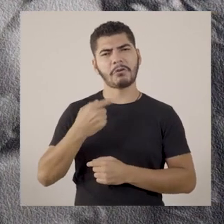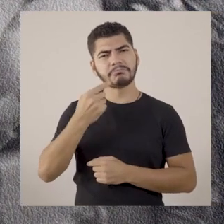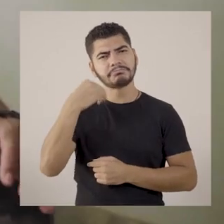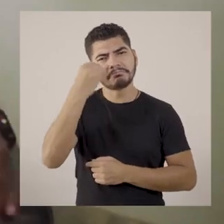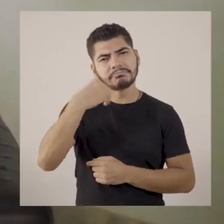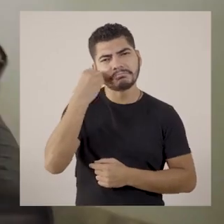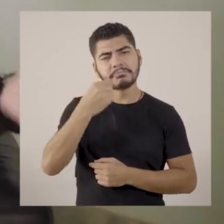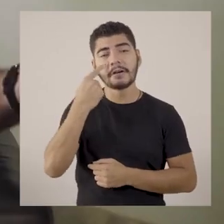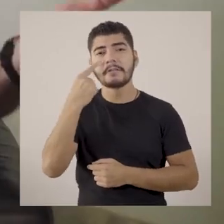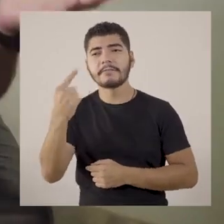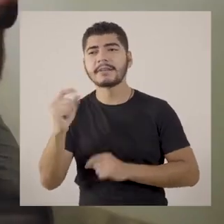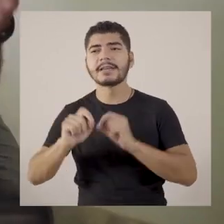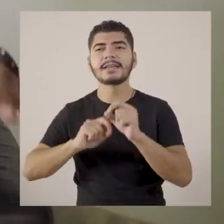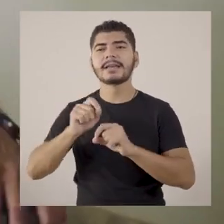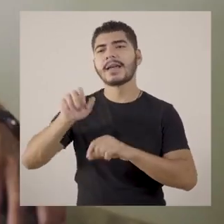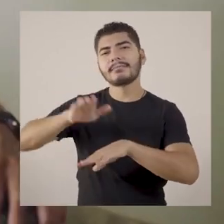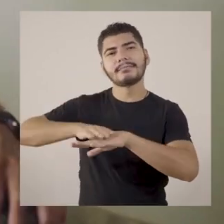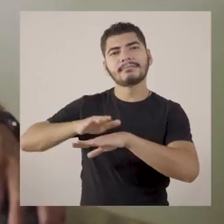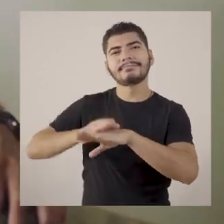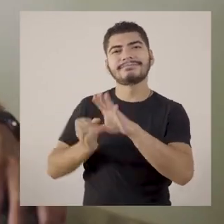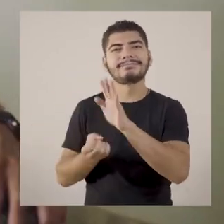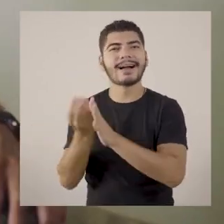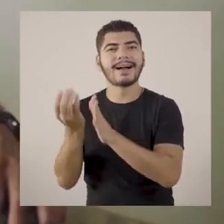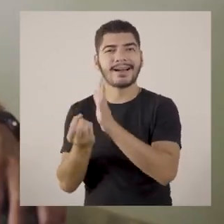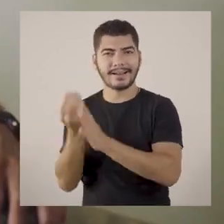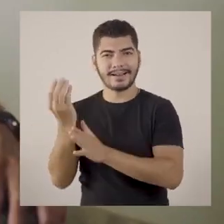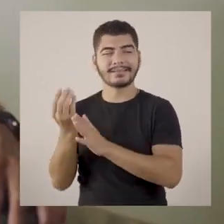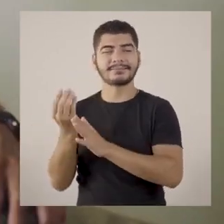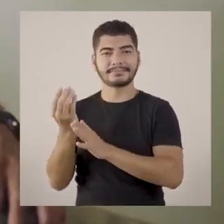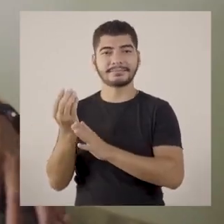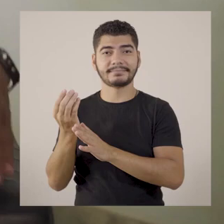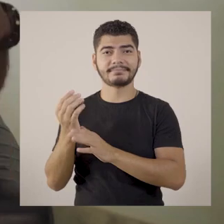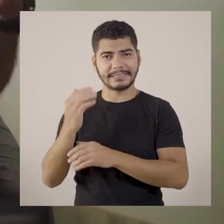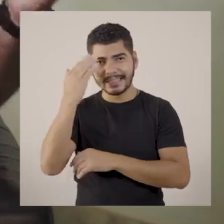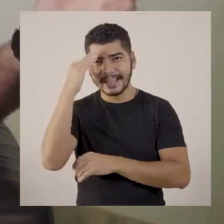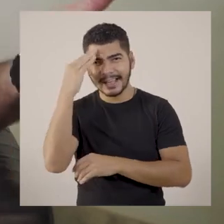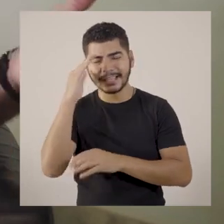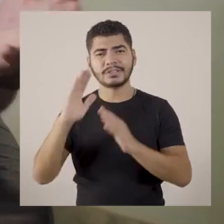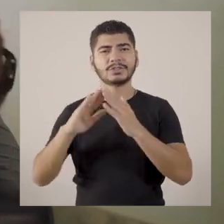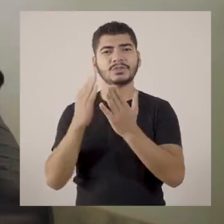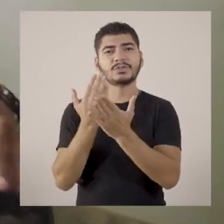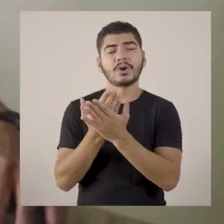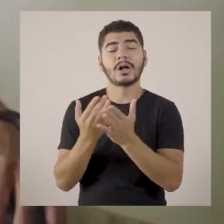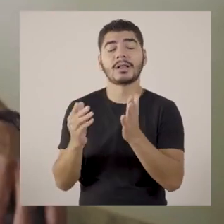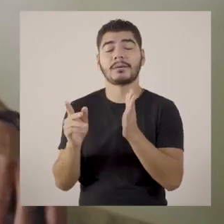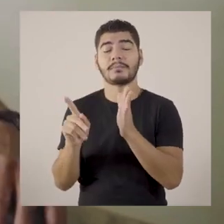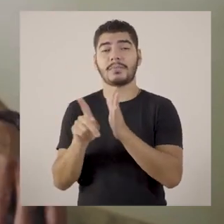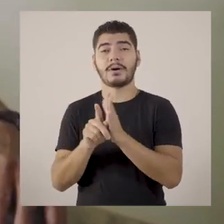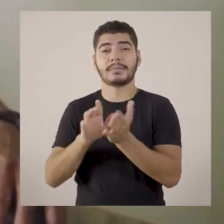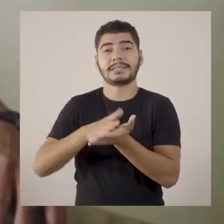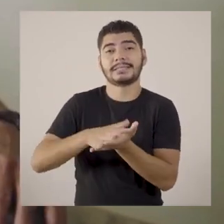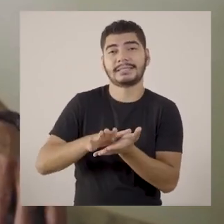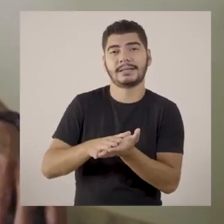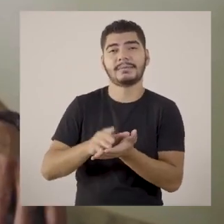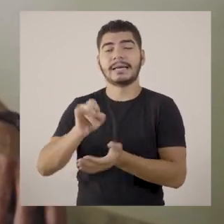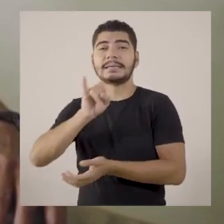vivenciava, entendeu? Os embaixadores, entende? A escola de samba do Ipiranga,